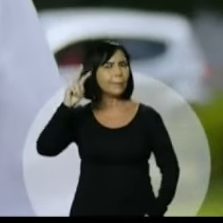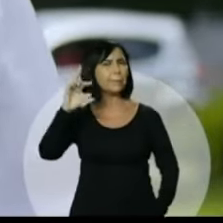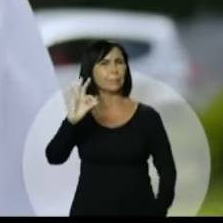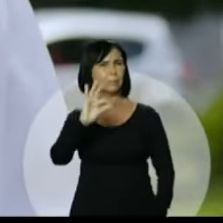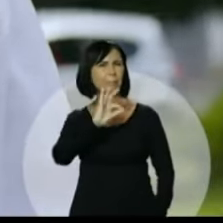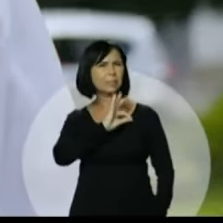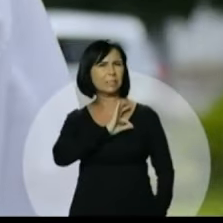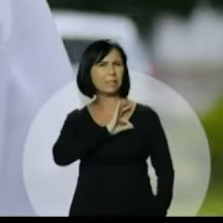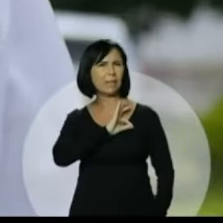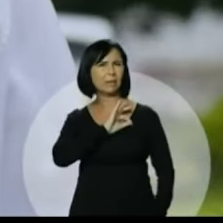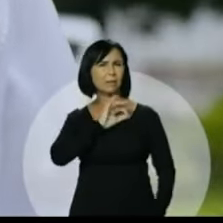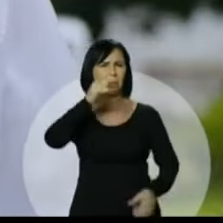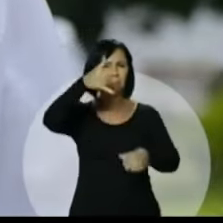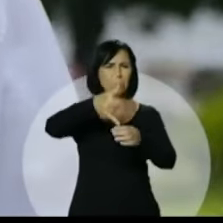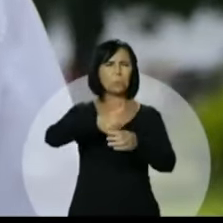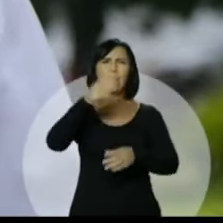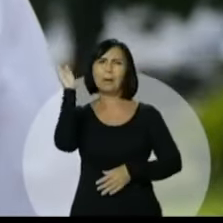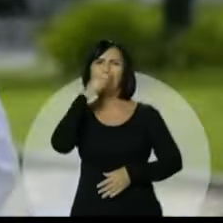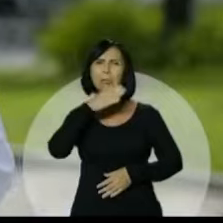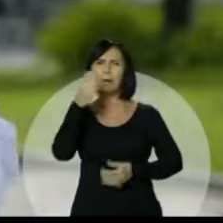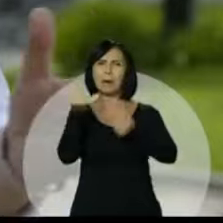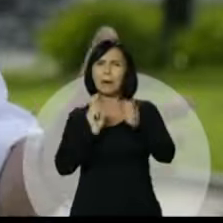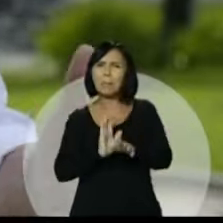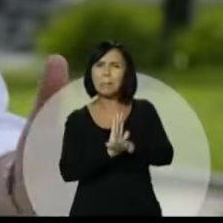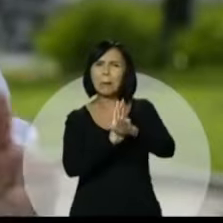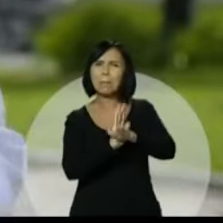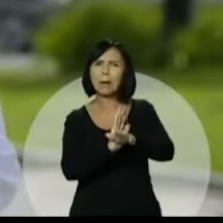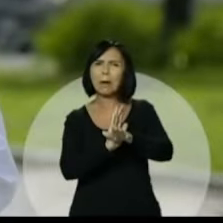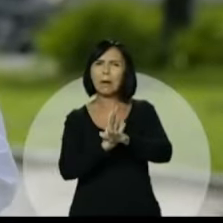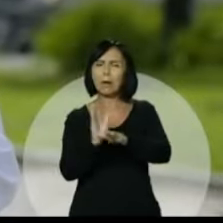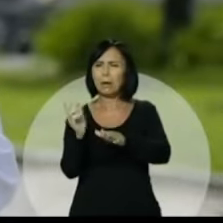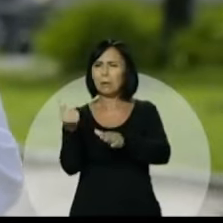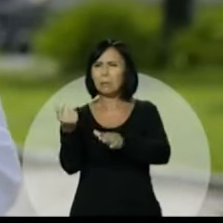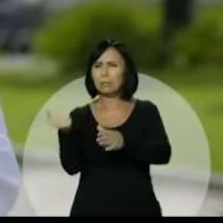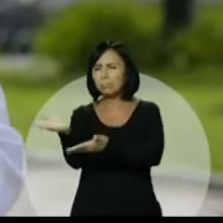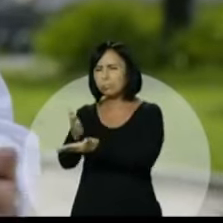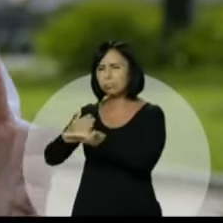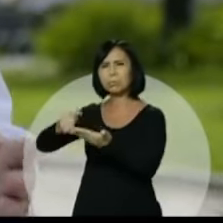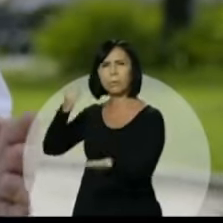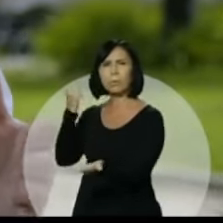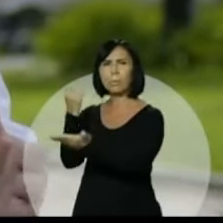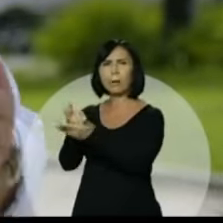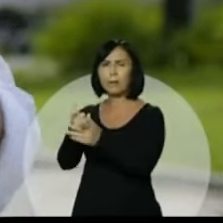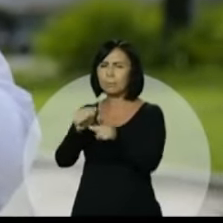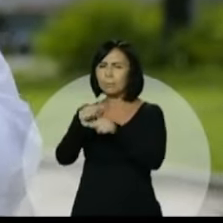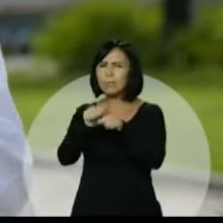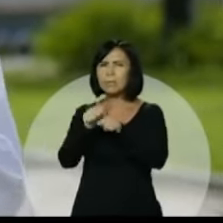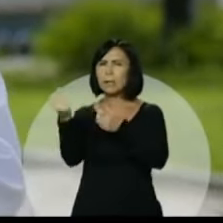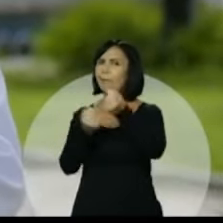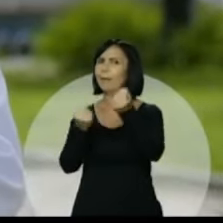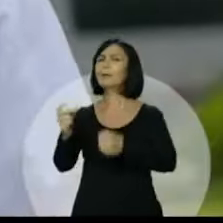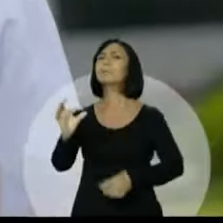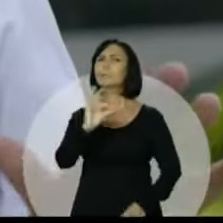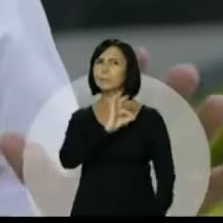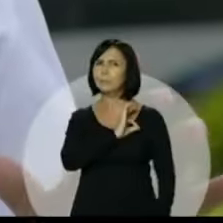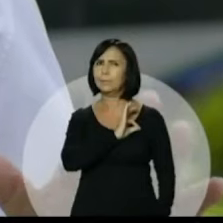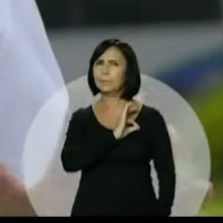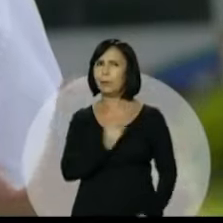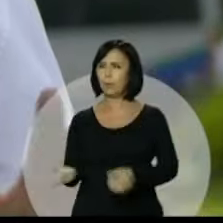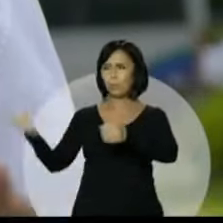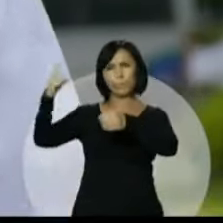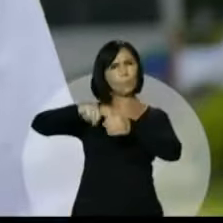dos policiais empurrando viaturas sem gasolina e o comércio fazendo cota para comprar peças e pneus para os carros da polícia?